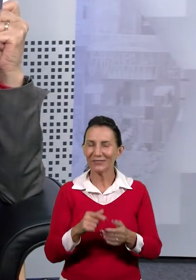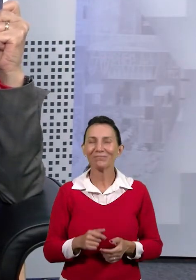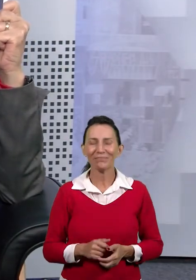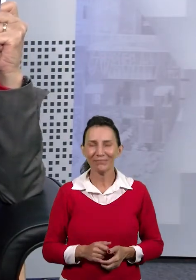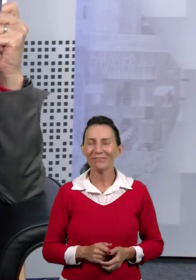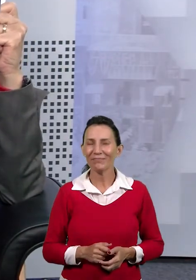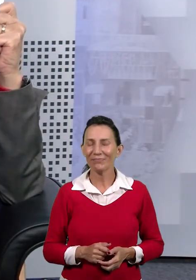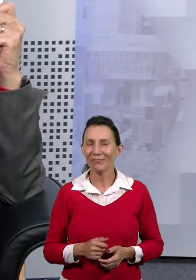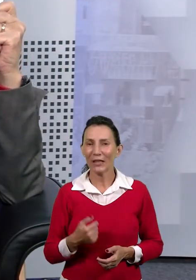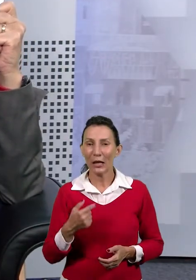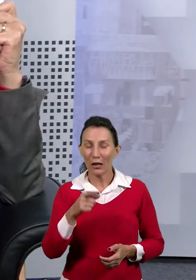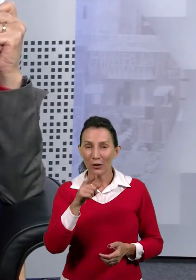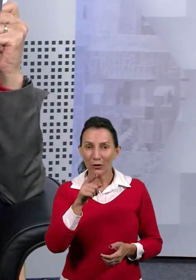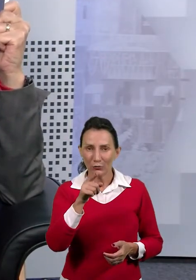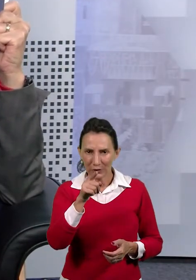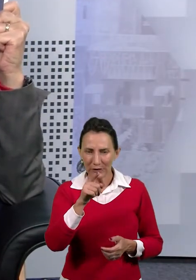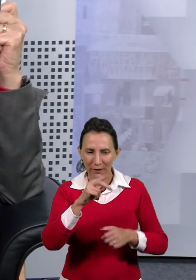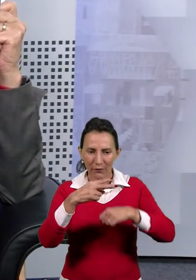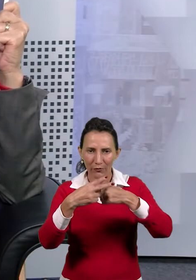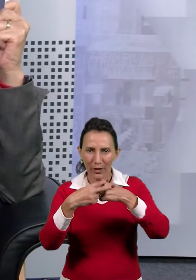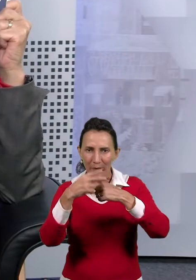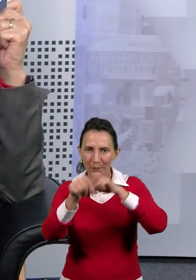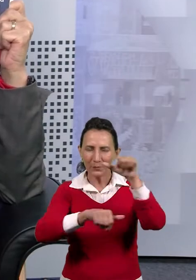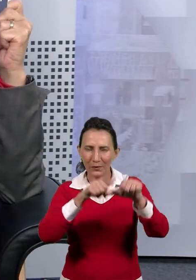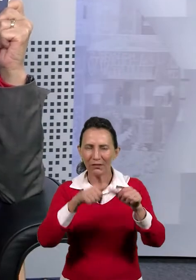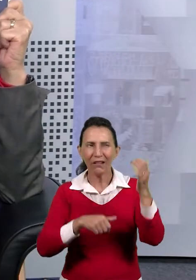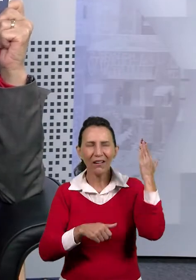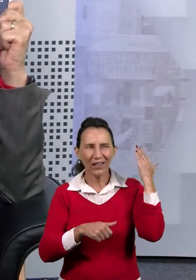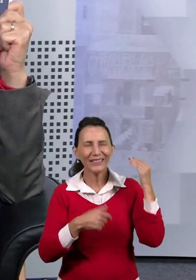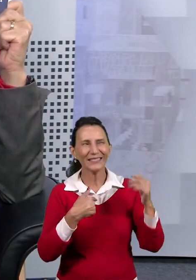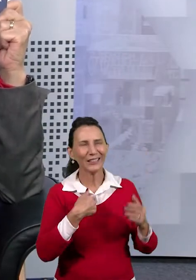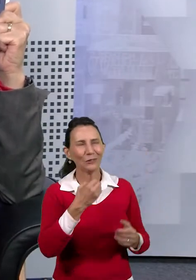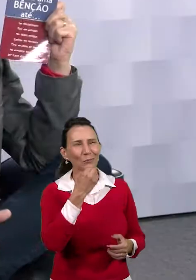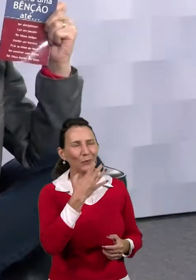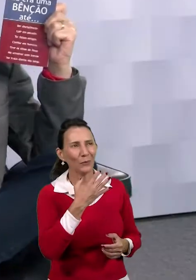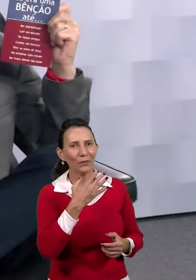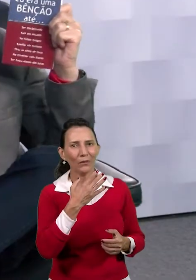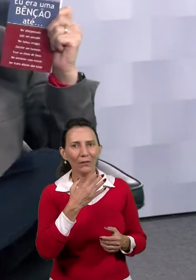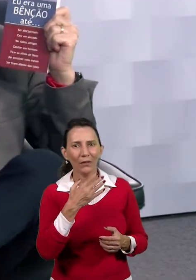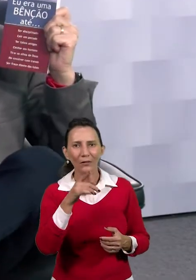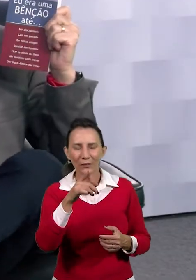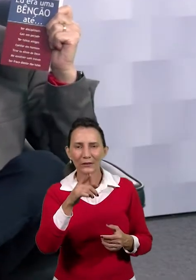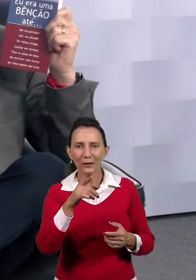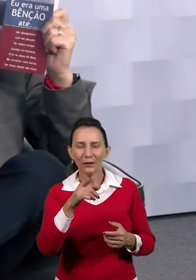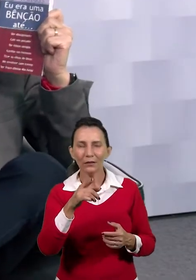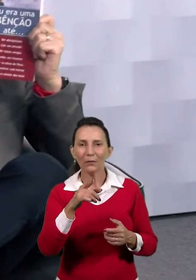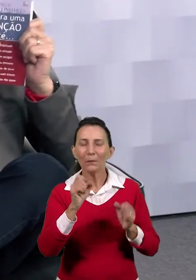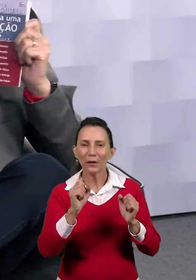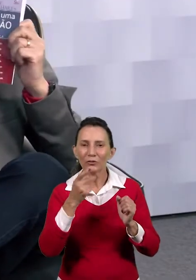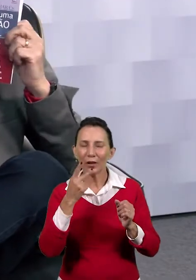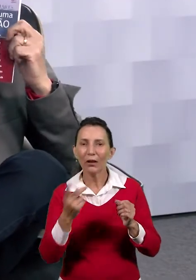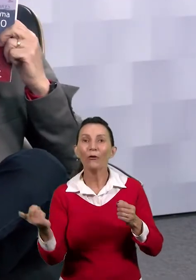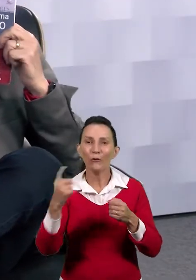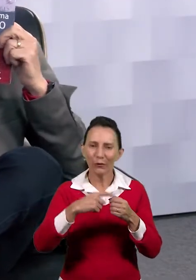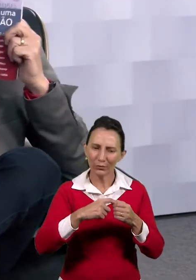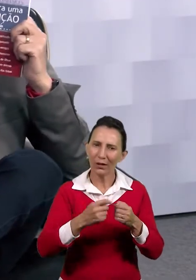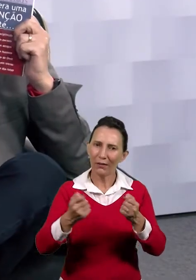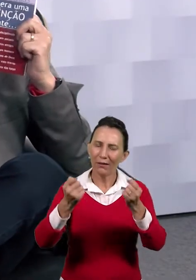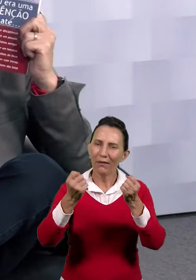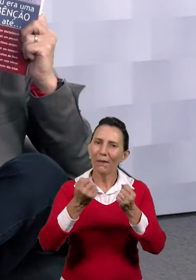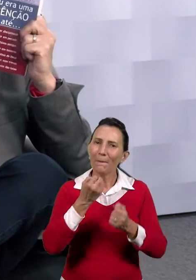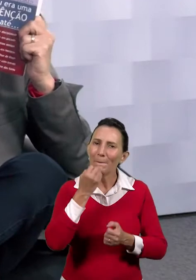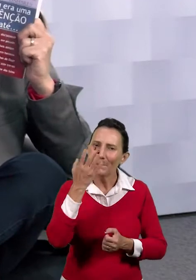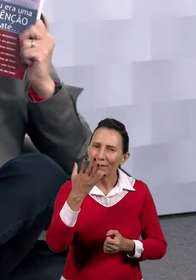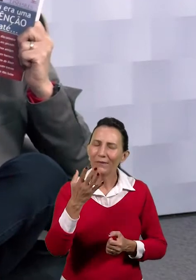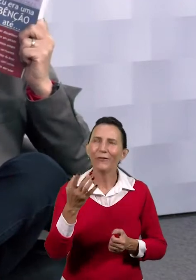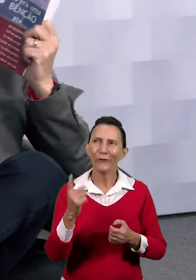Eu voltarei. Mude o verbo a ser uma bênção. Qual o outro motivo que faz com que as pessoas